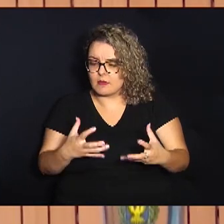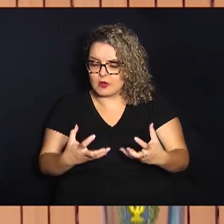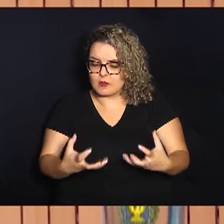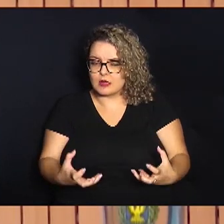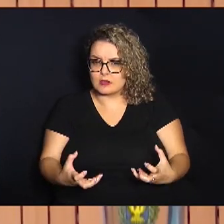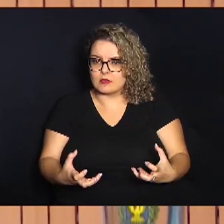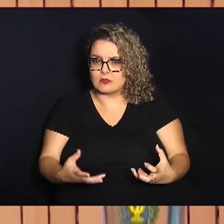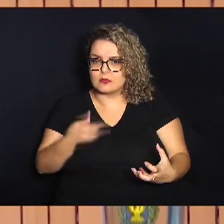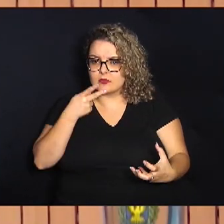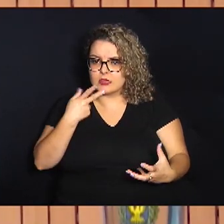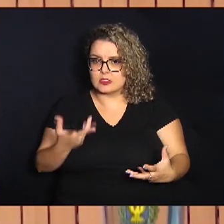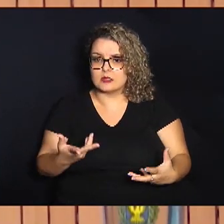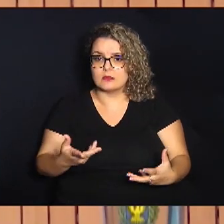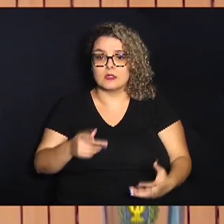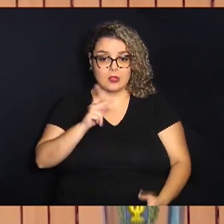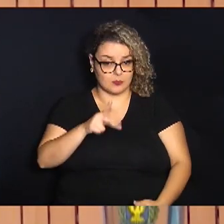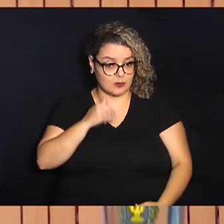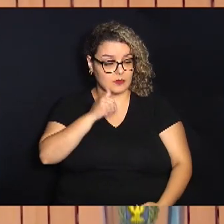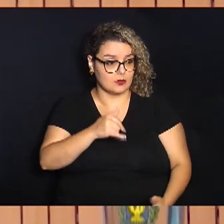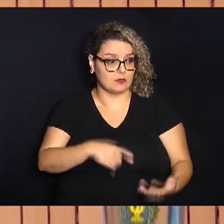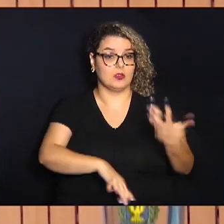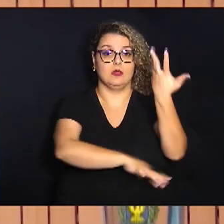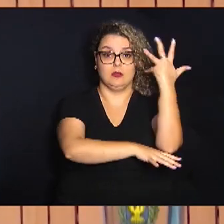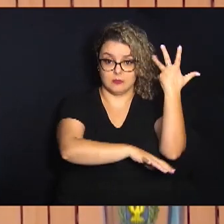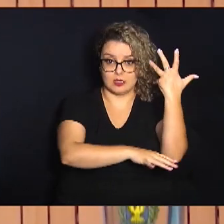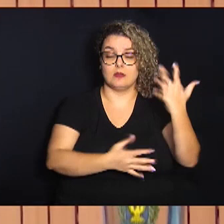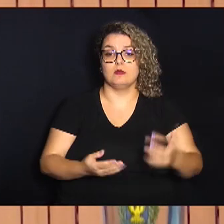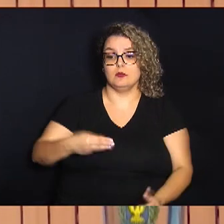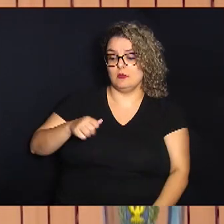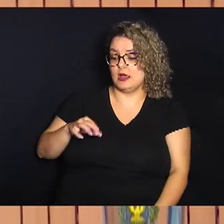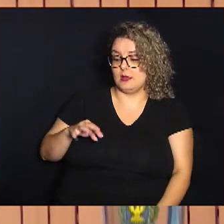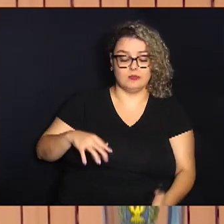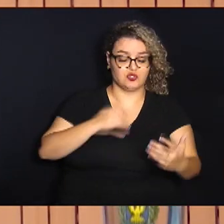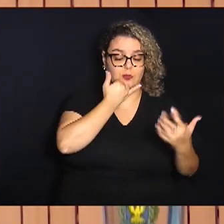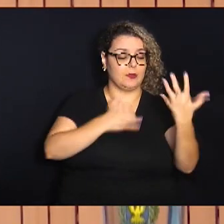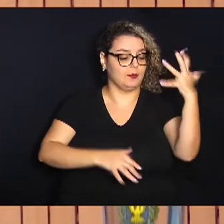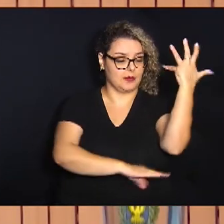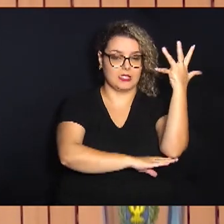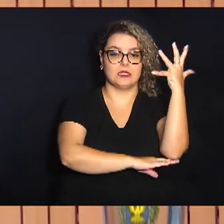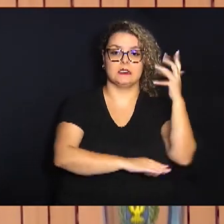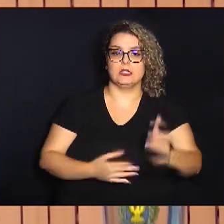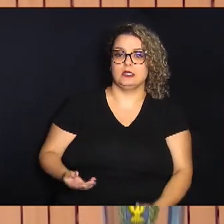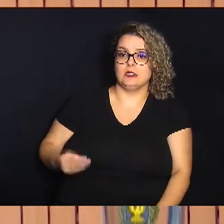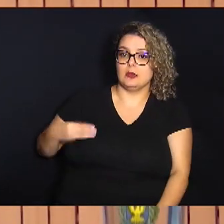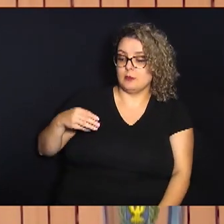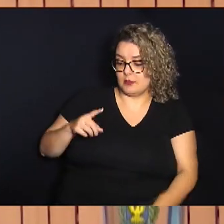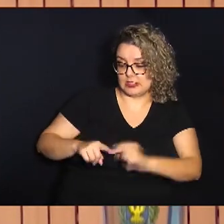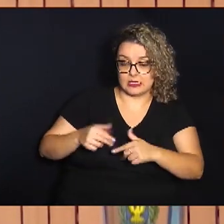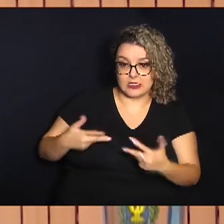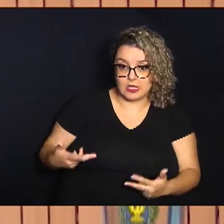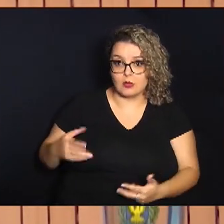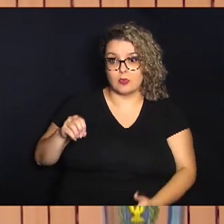árvore, precisa ter matéria orgânica, precisa ter serrapilheira, que é as folhas das árvores precisam estar